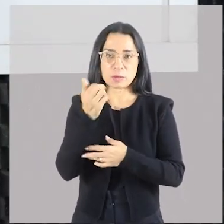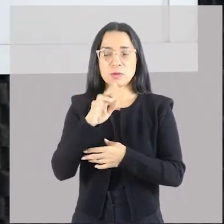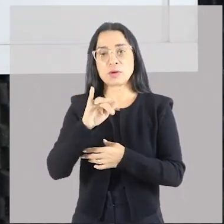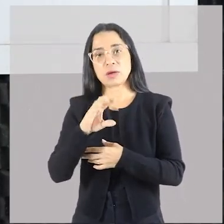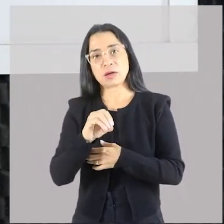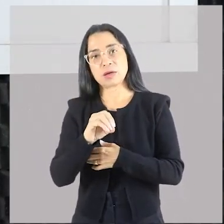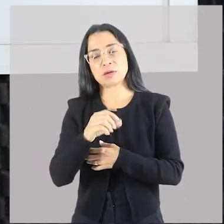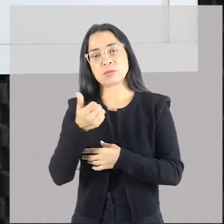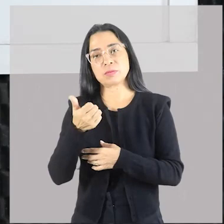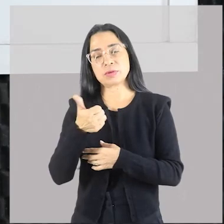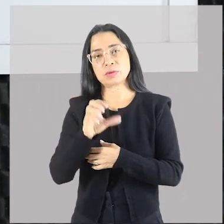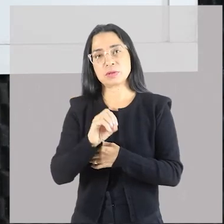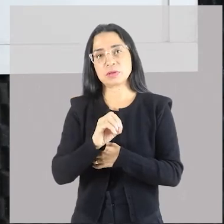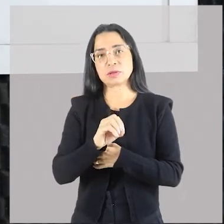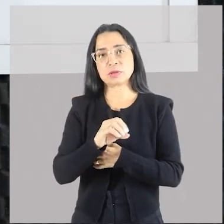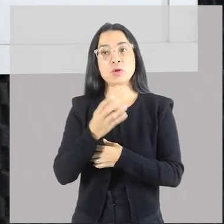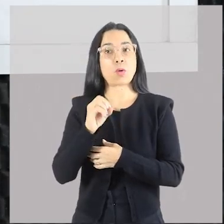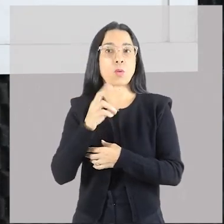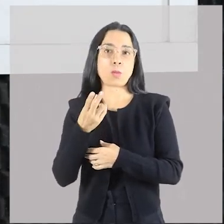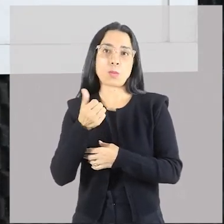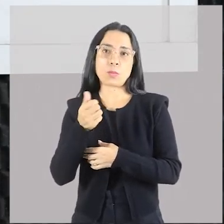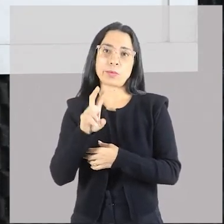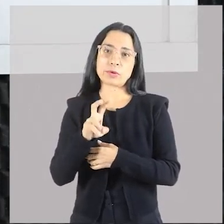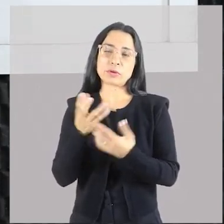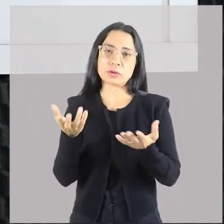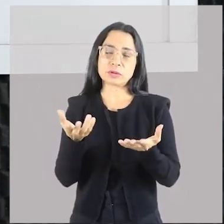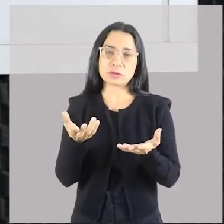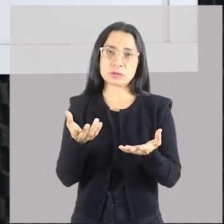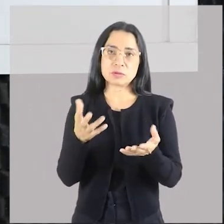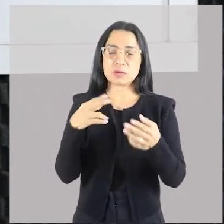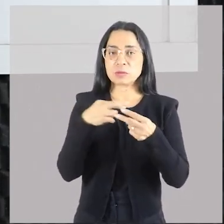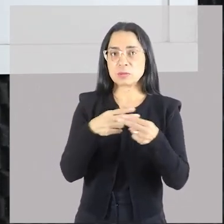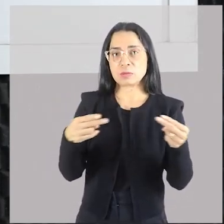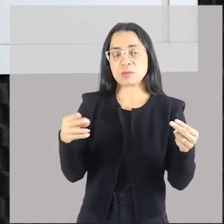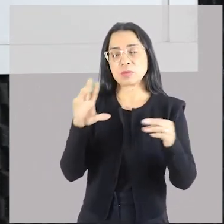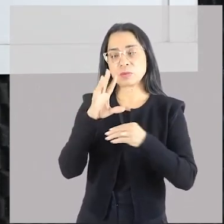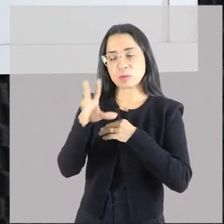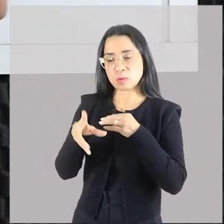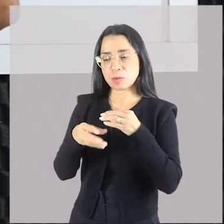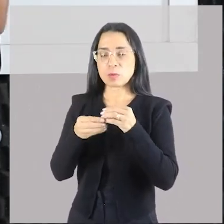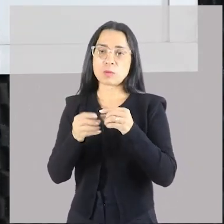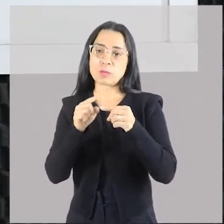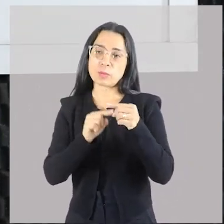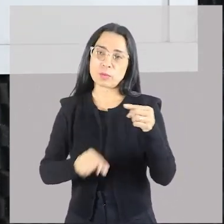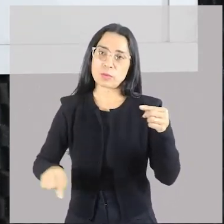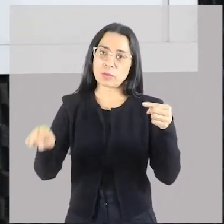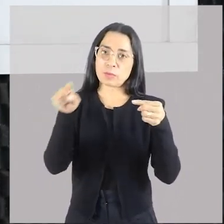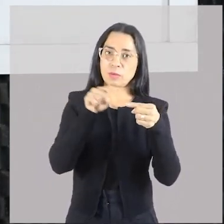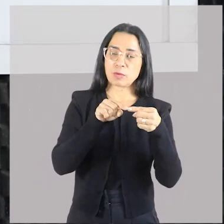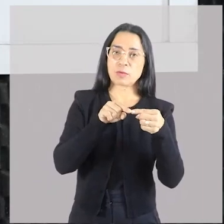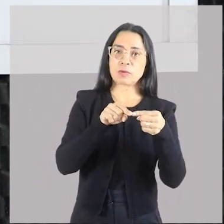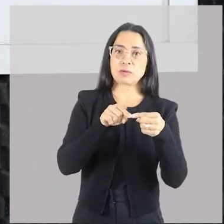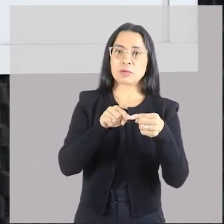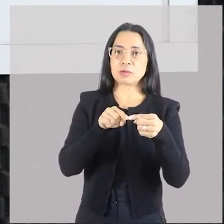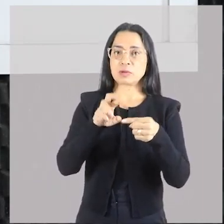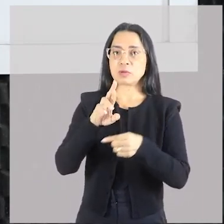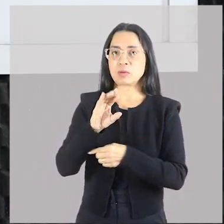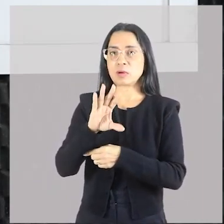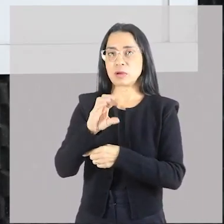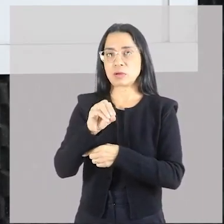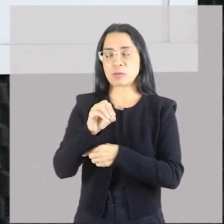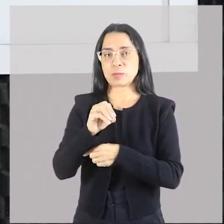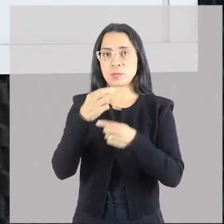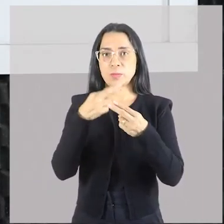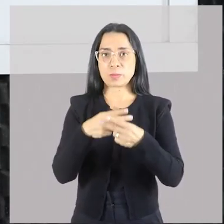15. Beleza? Então são os elementos que compõem aqui a circunferência. Então esse raio aqui é